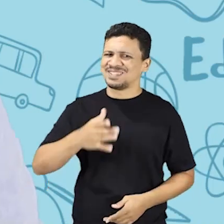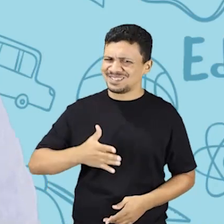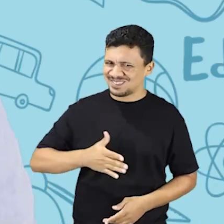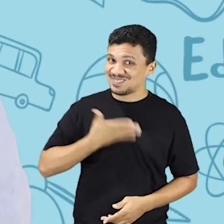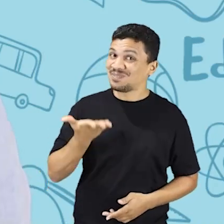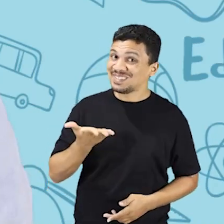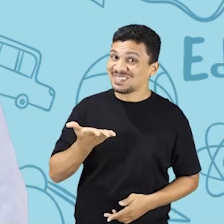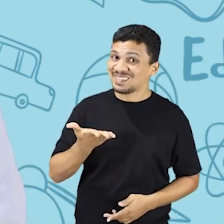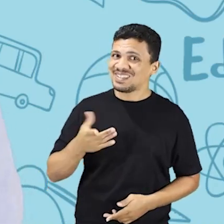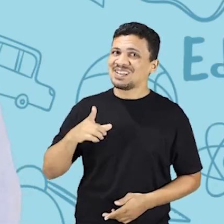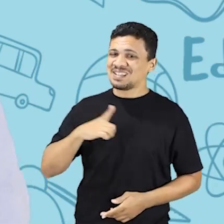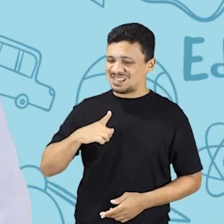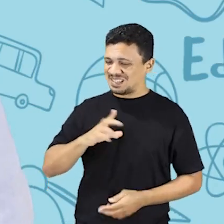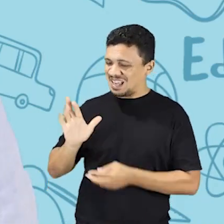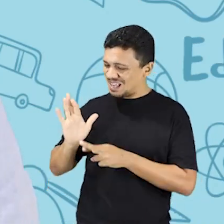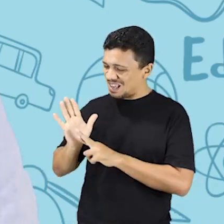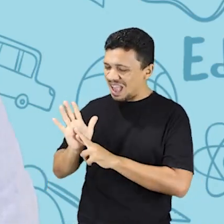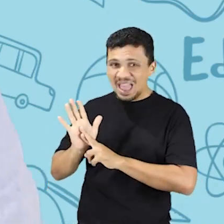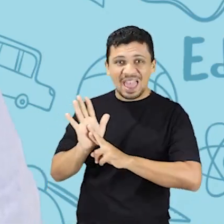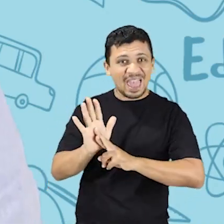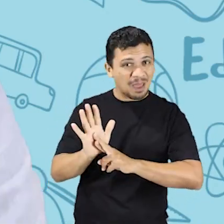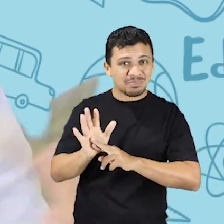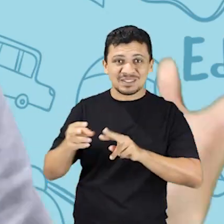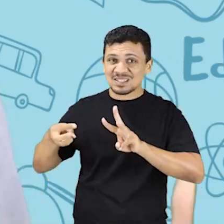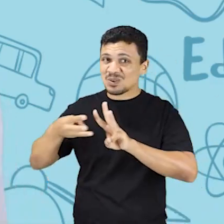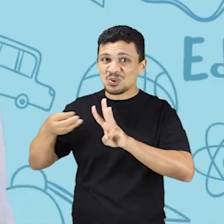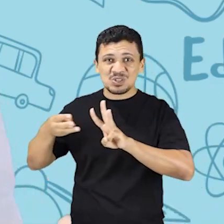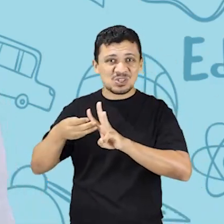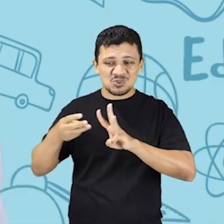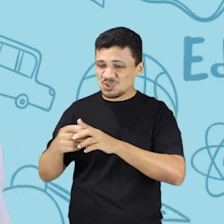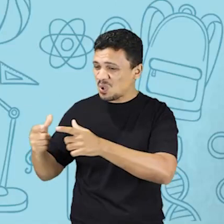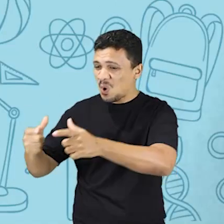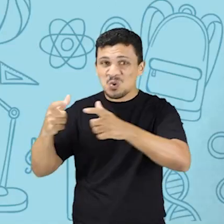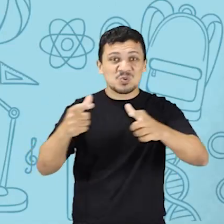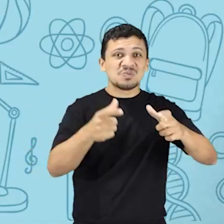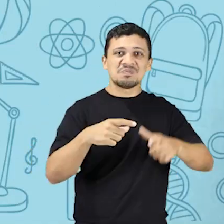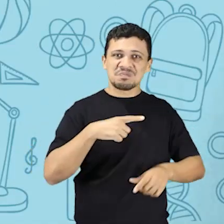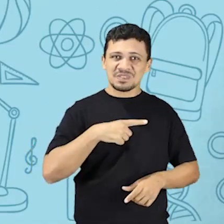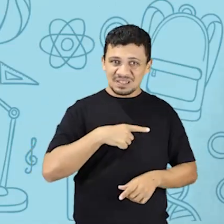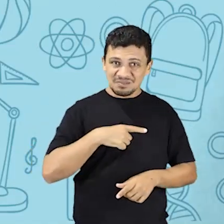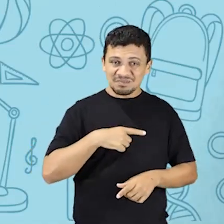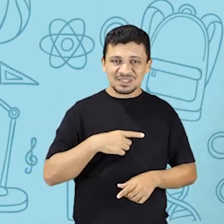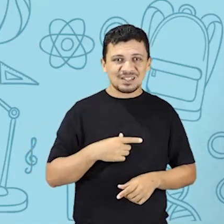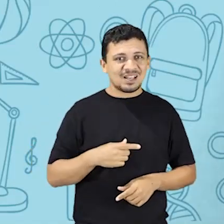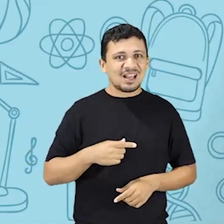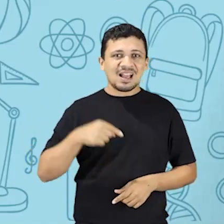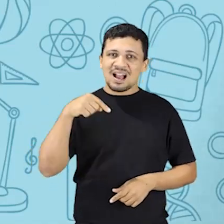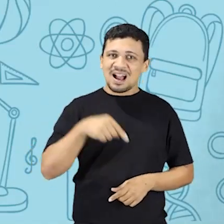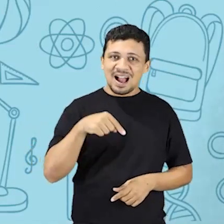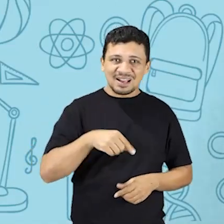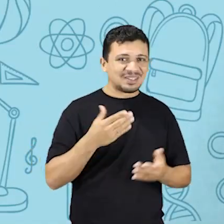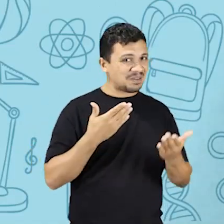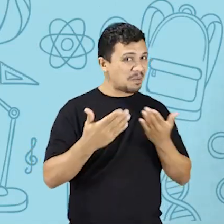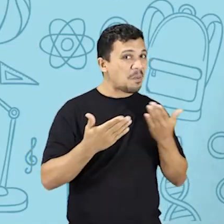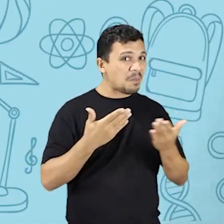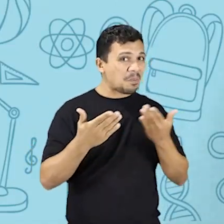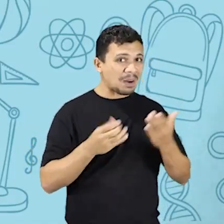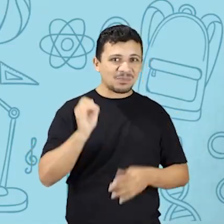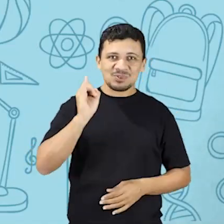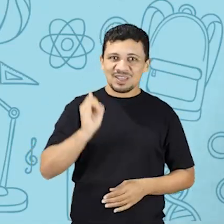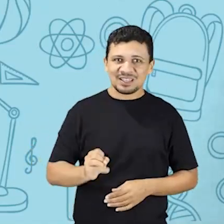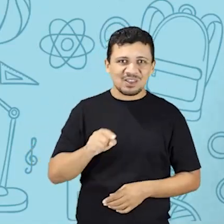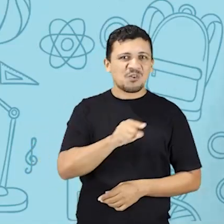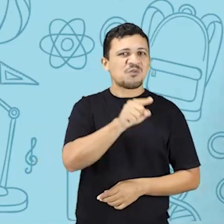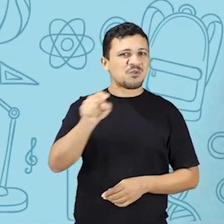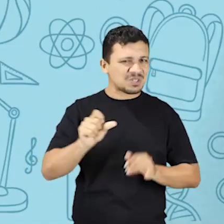surpresos em saber que existem representações indígenas em todos os lados? Pois é, e no que depender do nosso papo de recreio,